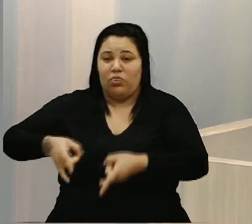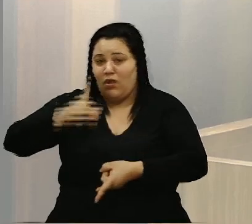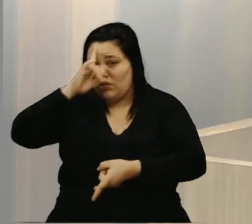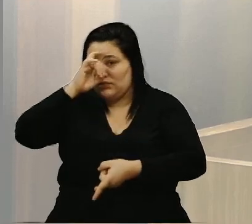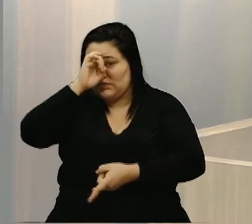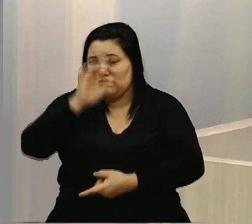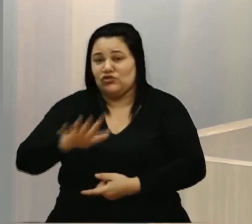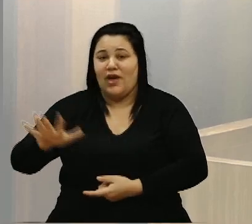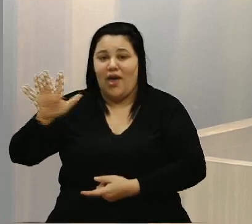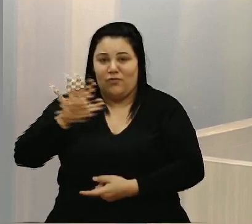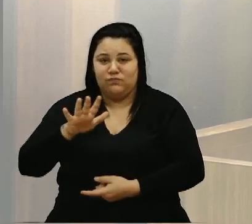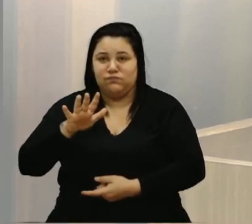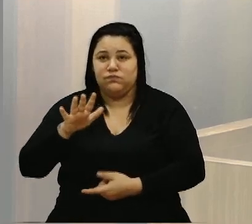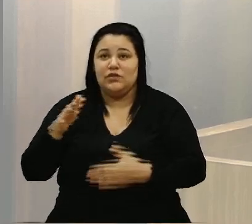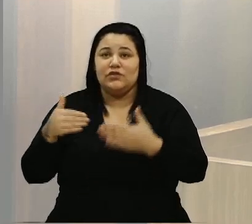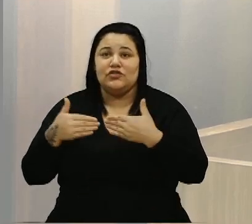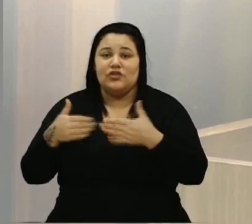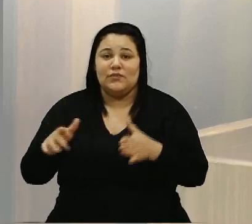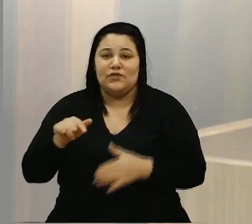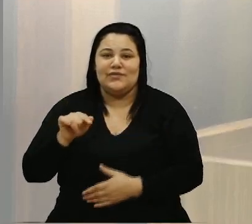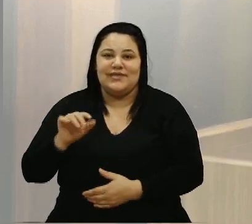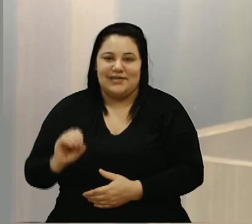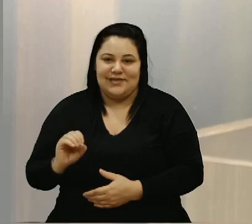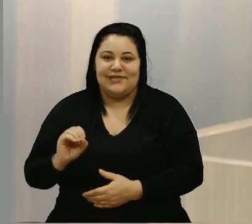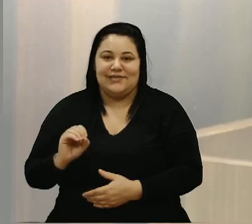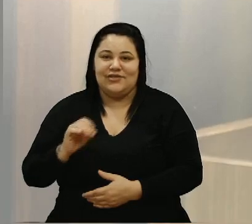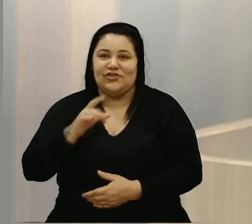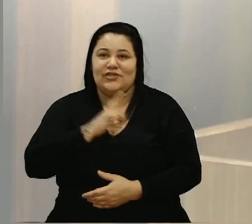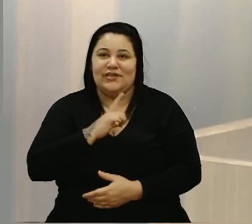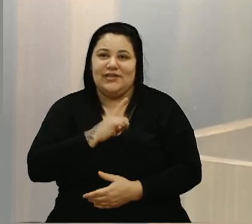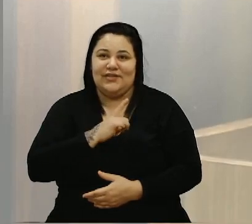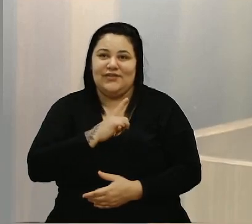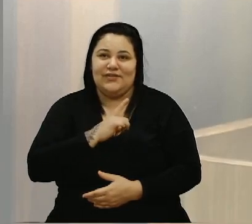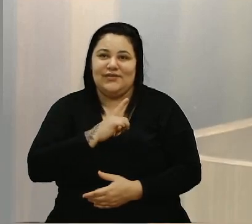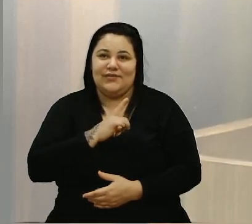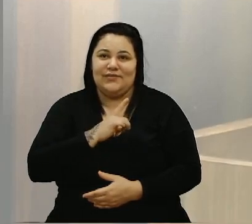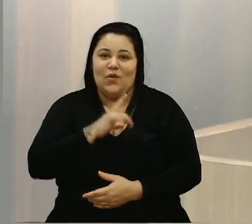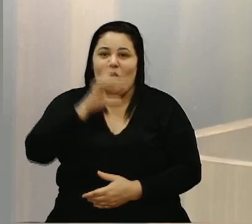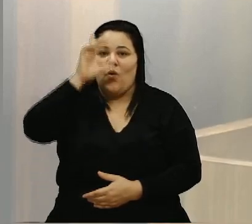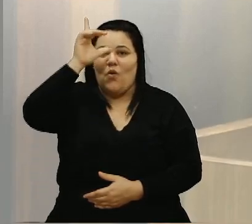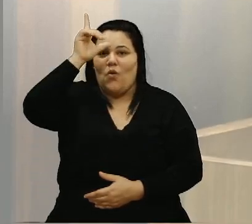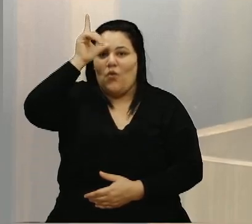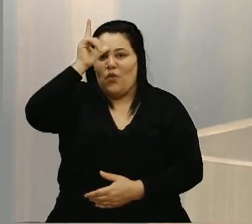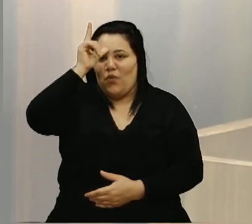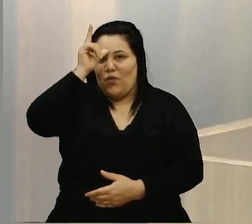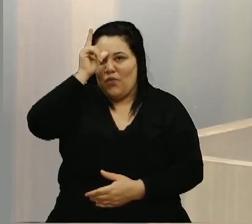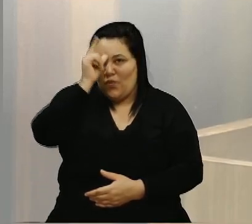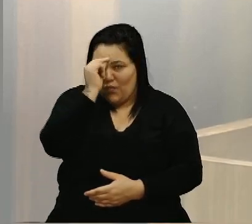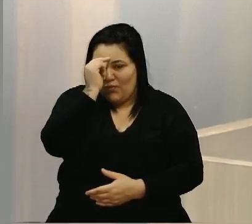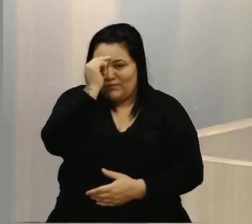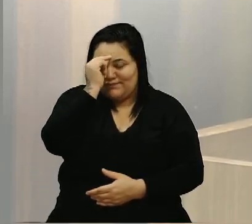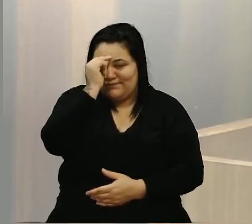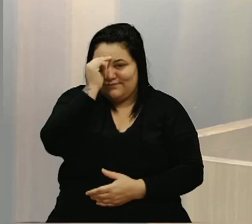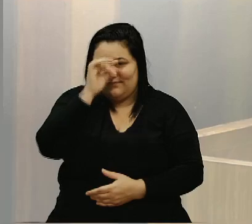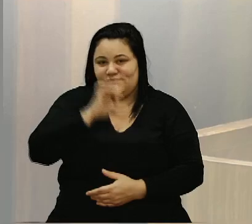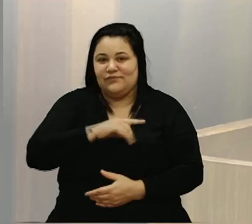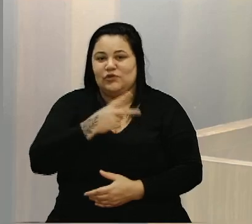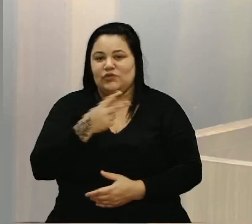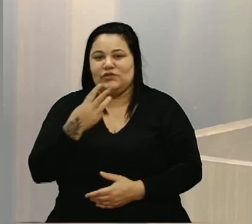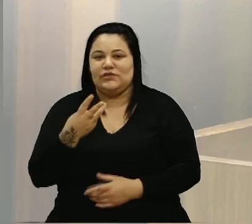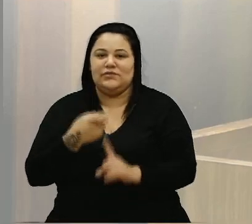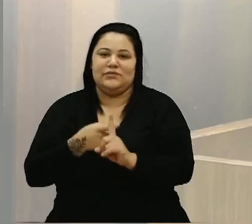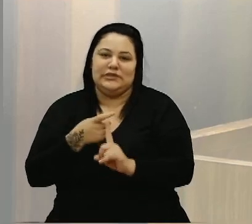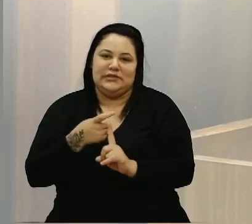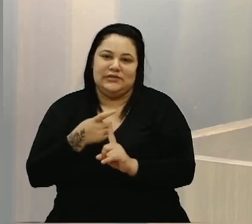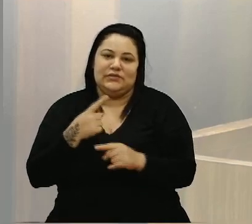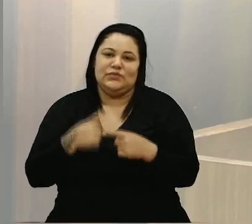E quando abrimos os 70 leitos, nós tivemos aí um respiro que não durou mais do que 2 ou 3 meses, porque em agosto,